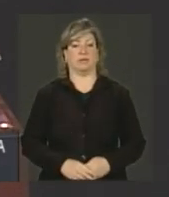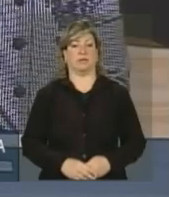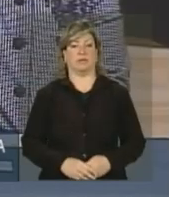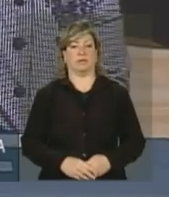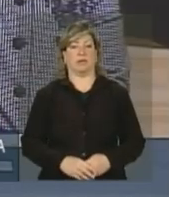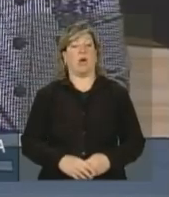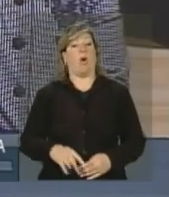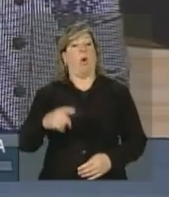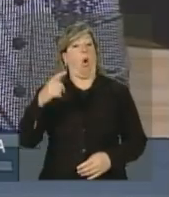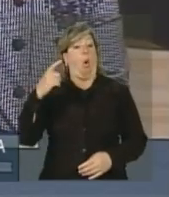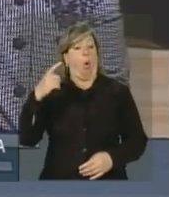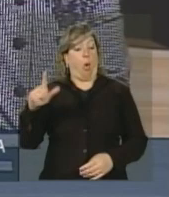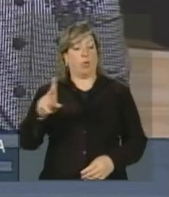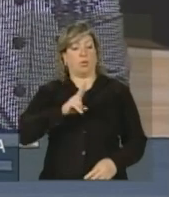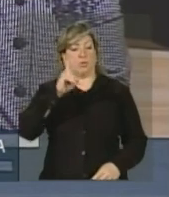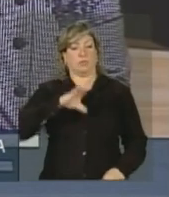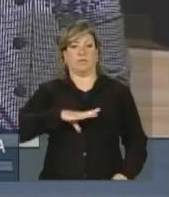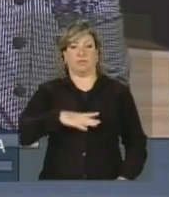Outro grande desafio